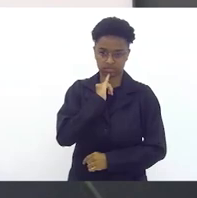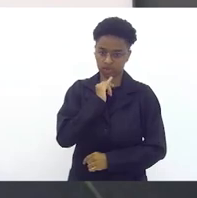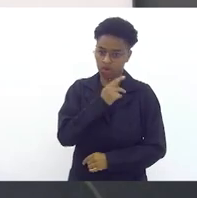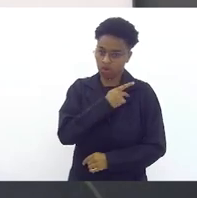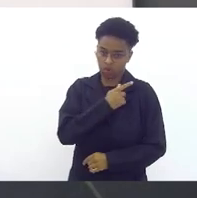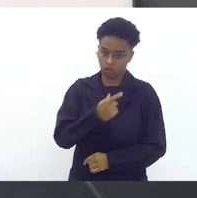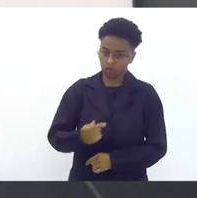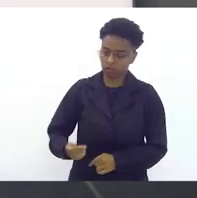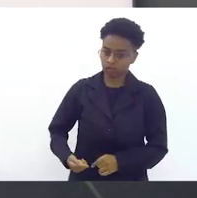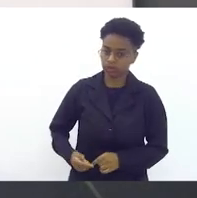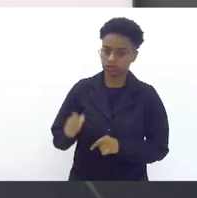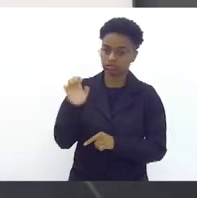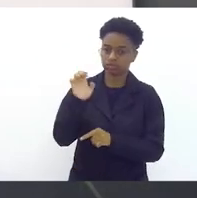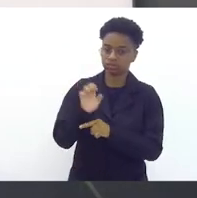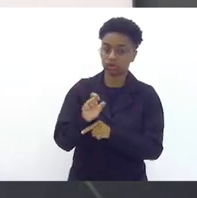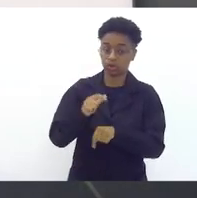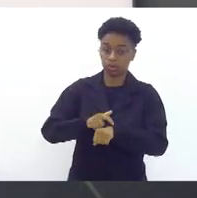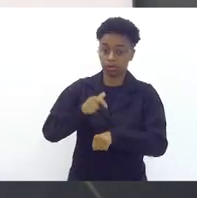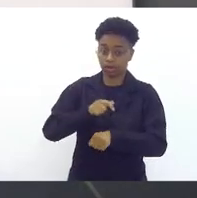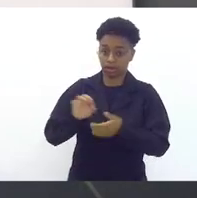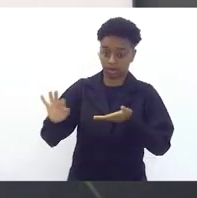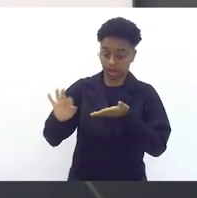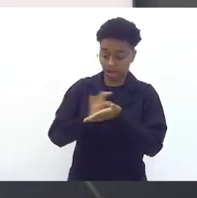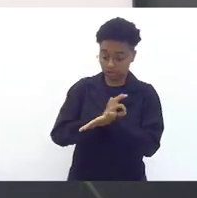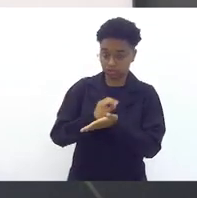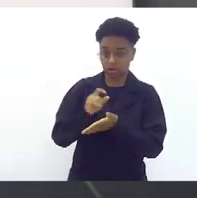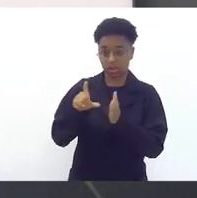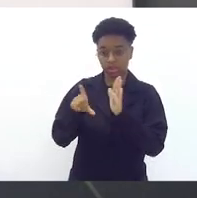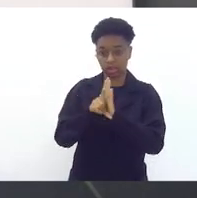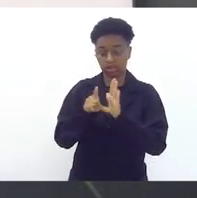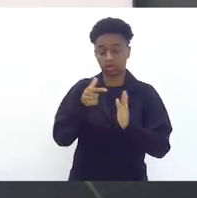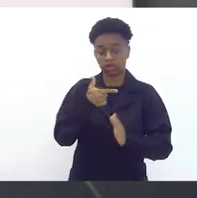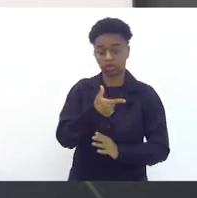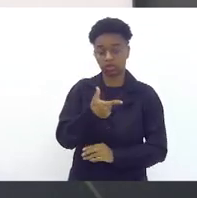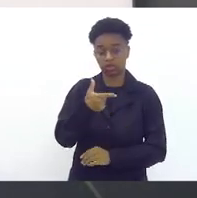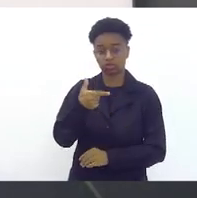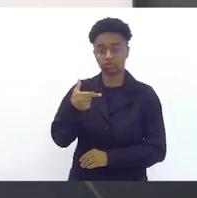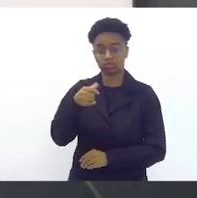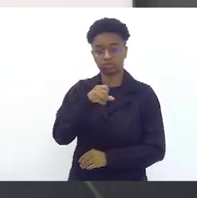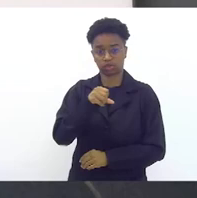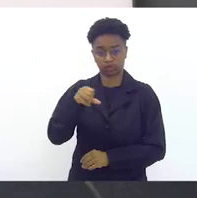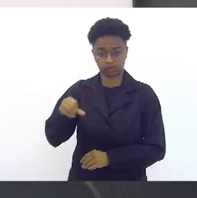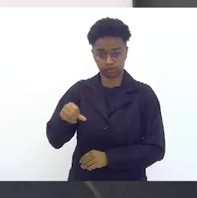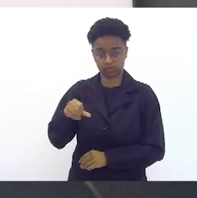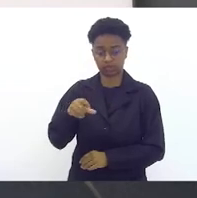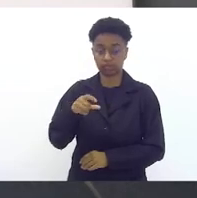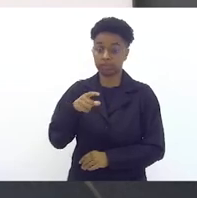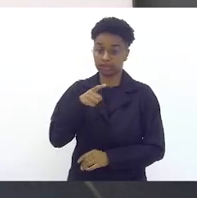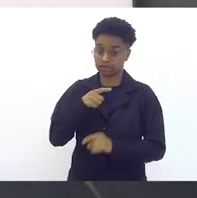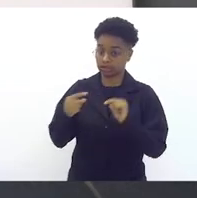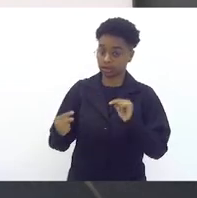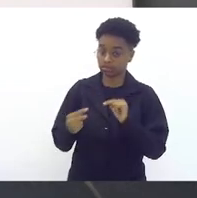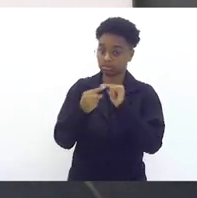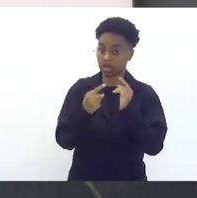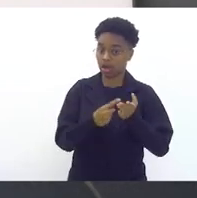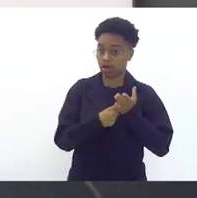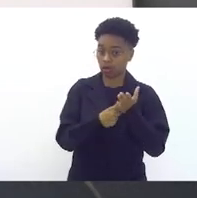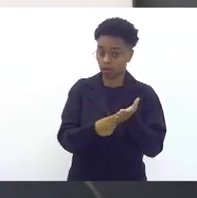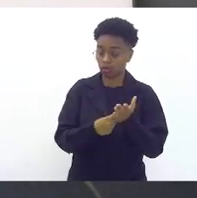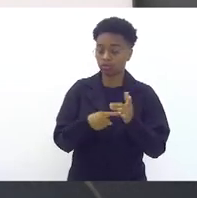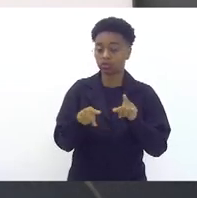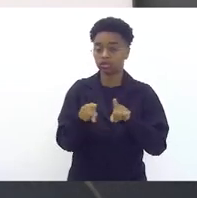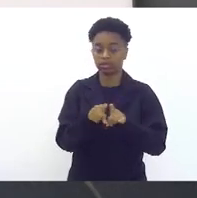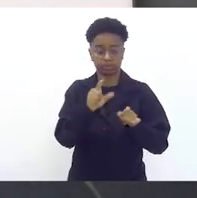do Estado, ao sancionar a Lei 9299, que fazia parte do acordo, que fez com que